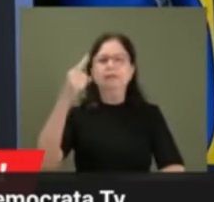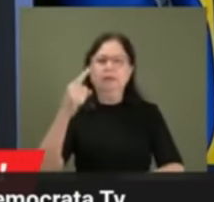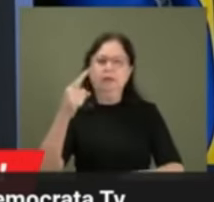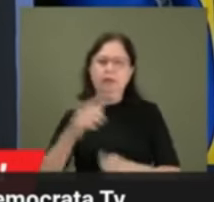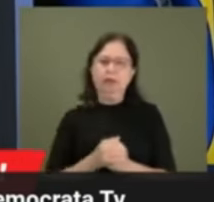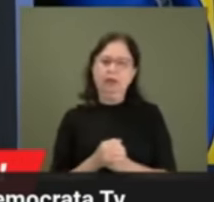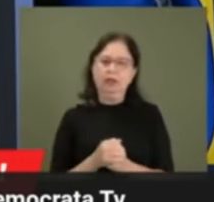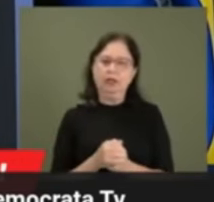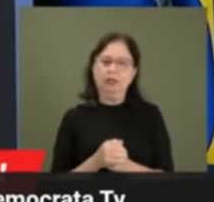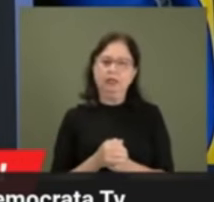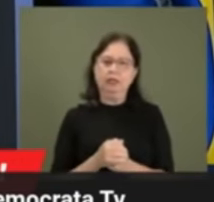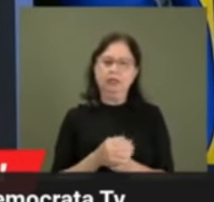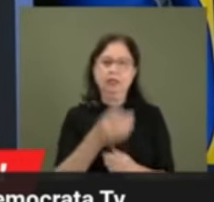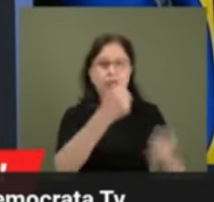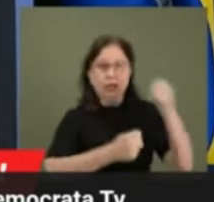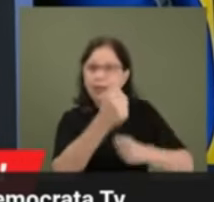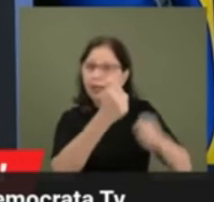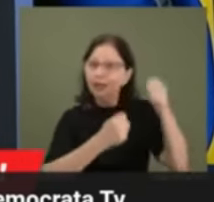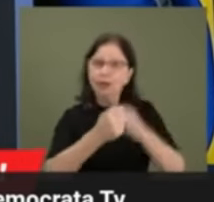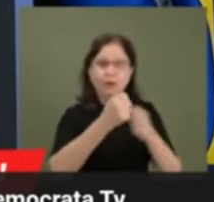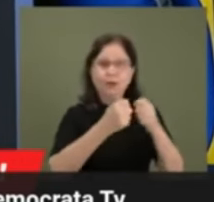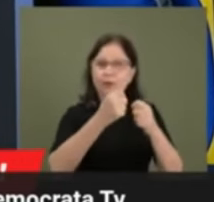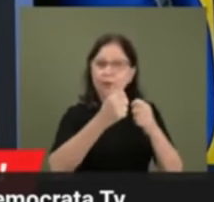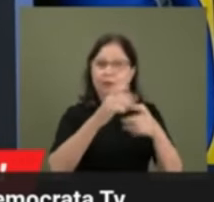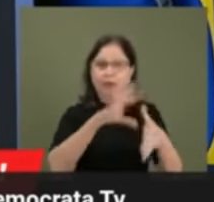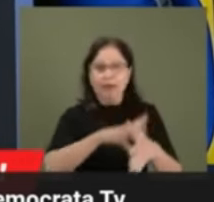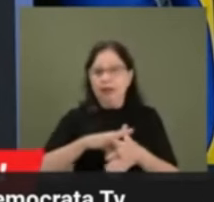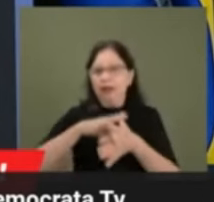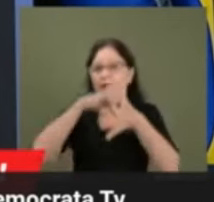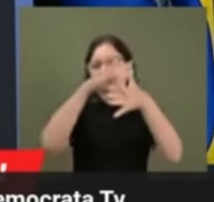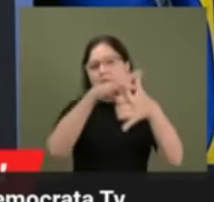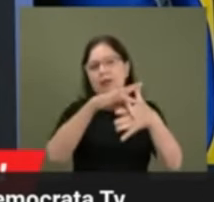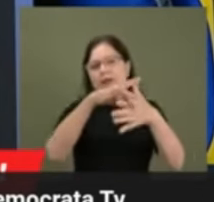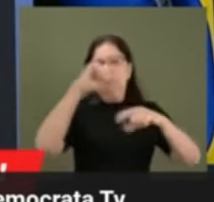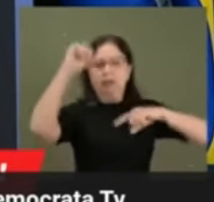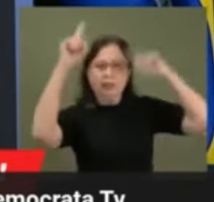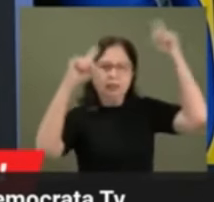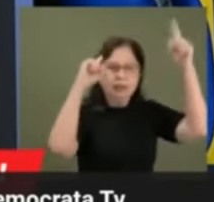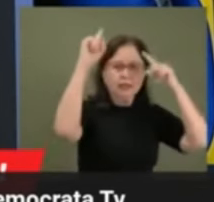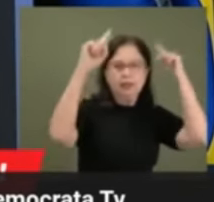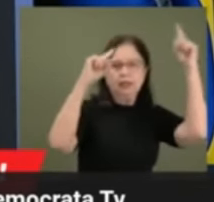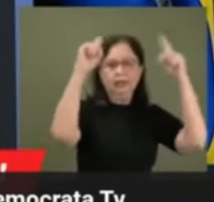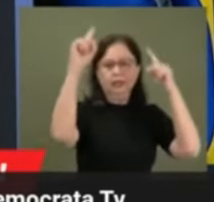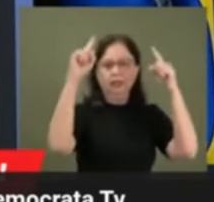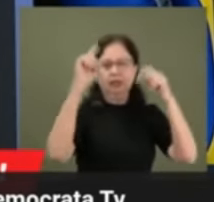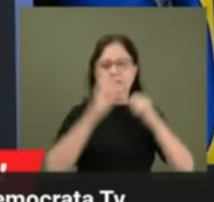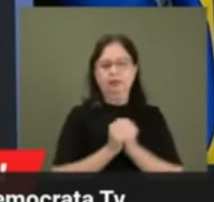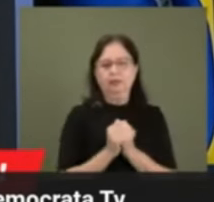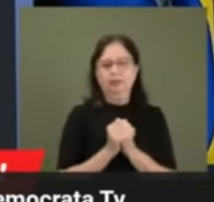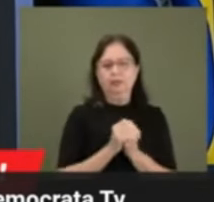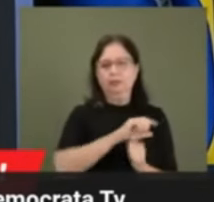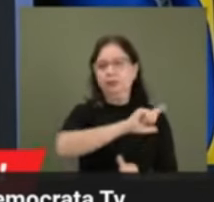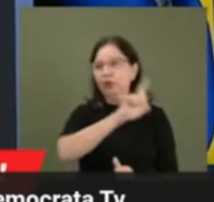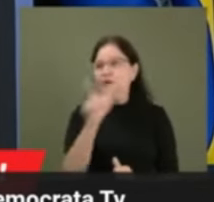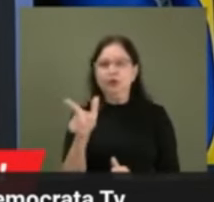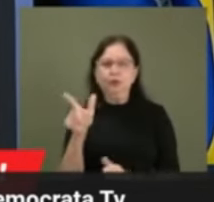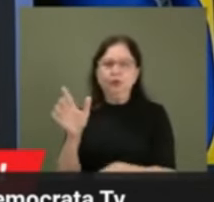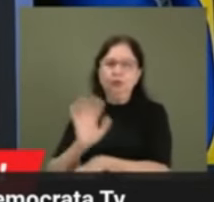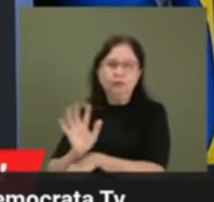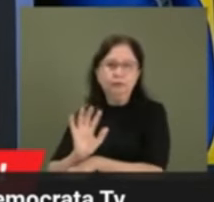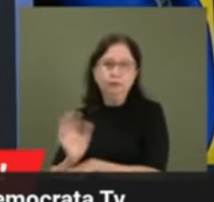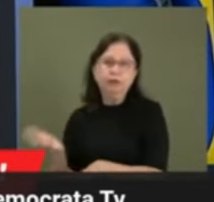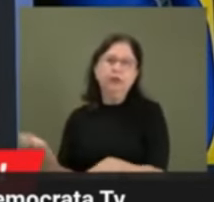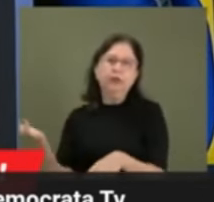mercado que é líder do setor na economia criativa maior do que a soma da indústria fonográfica e cinematográfica por exemplo